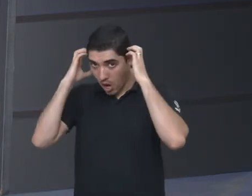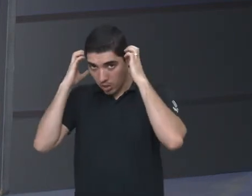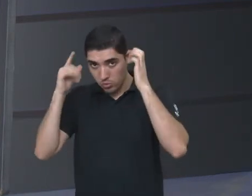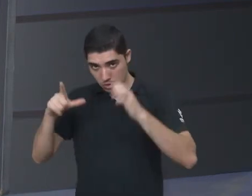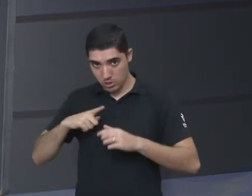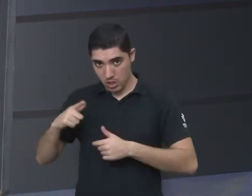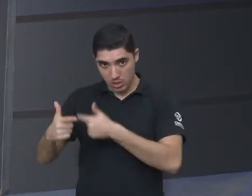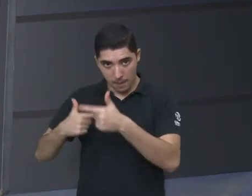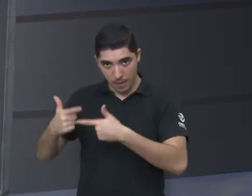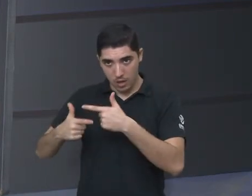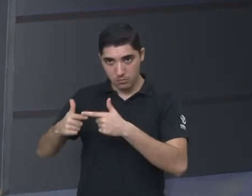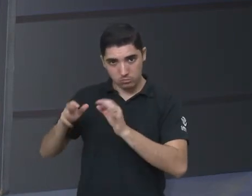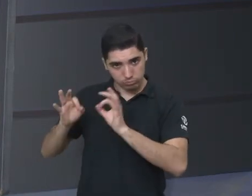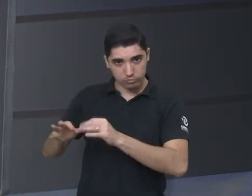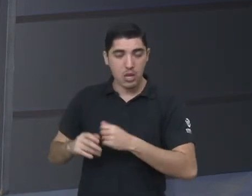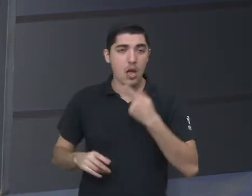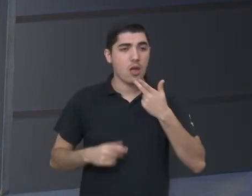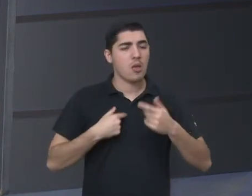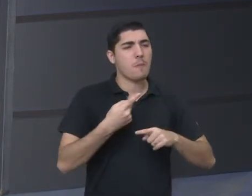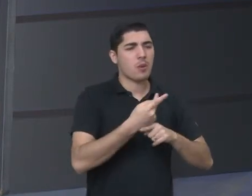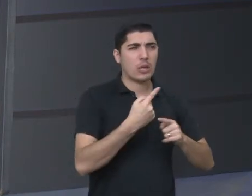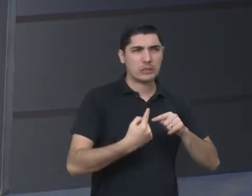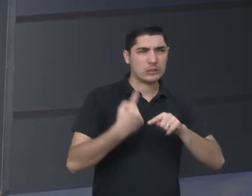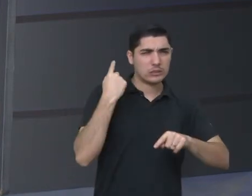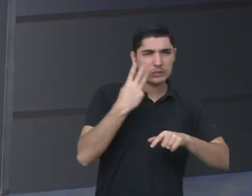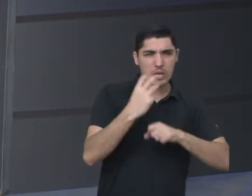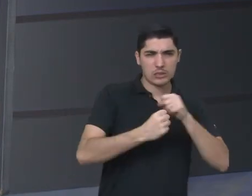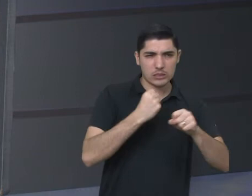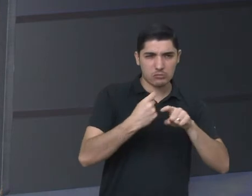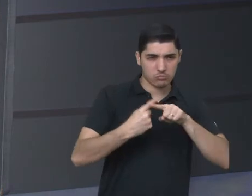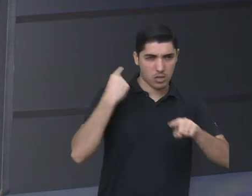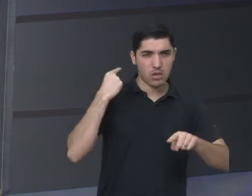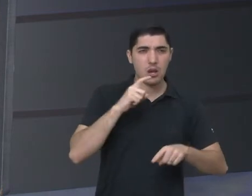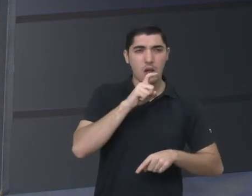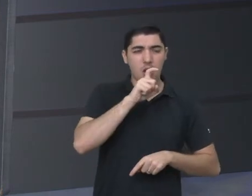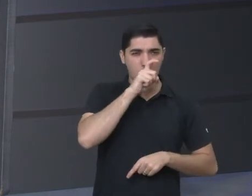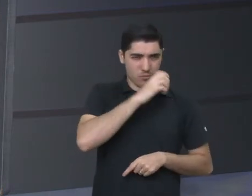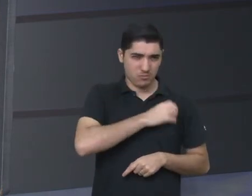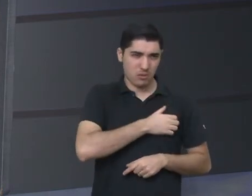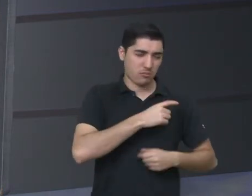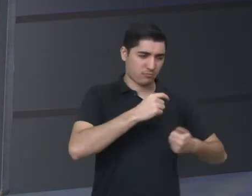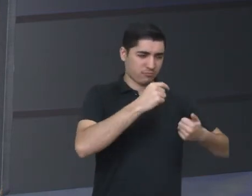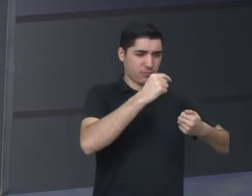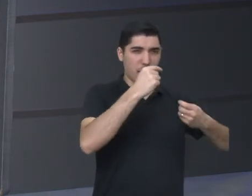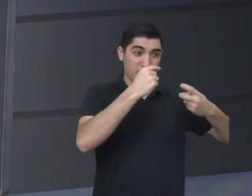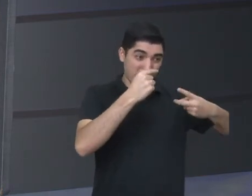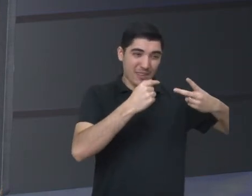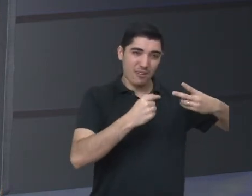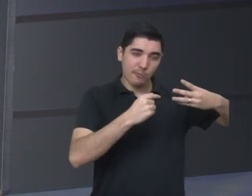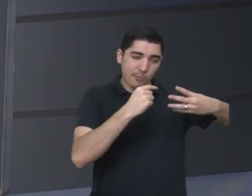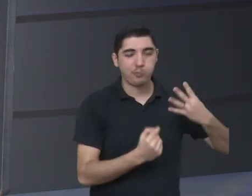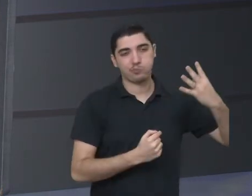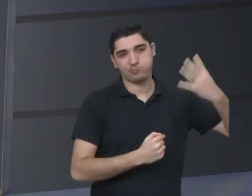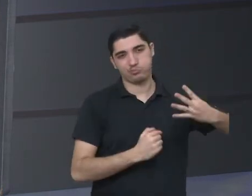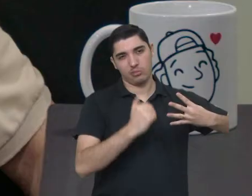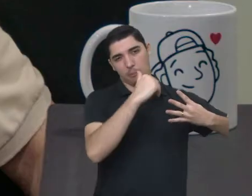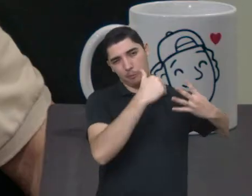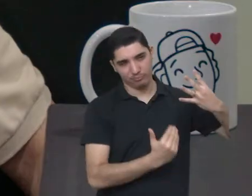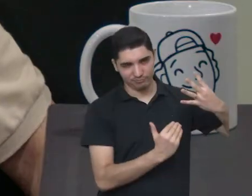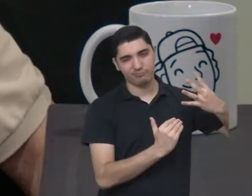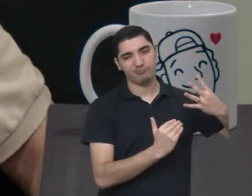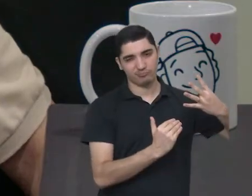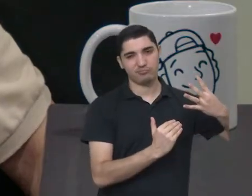entrarem. Estava no campo montando equipamento, de repente olhei para cima e falei, lá, deu um berro. Todo mundo começou a olhar para a bancada, o pessoal de imprensa, os